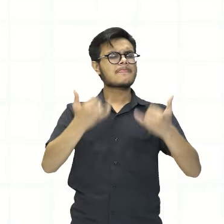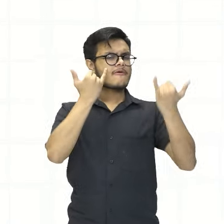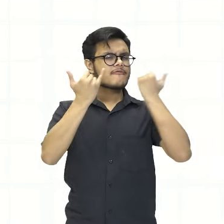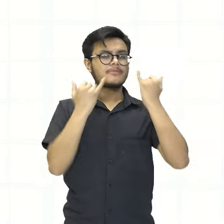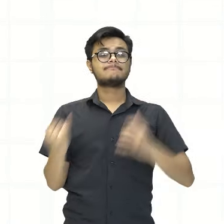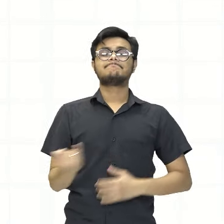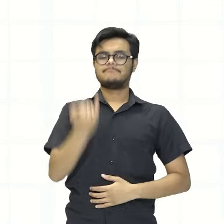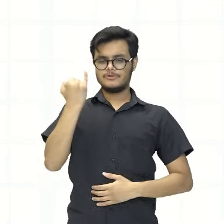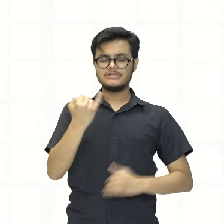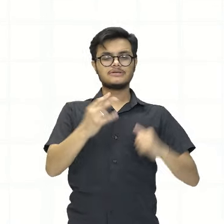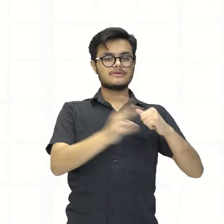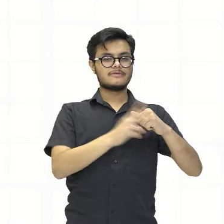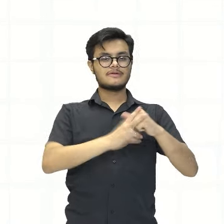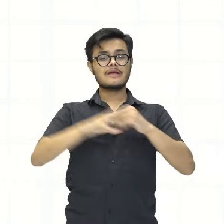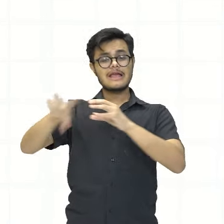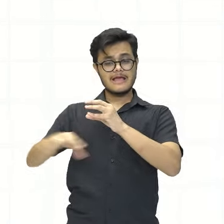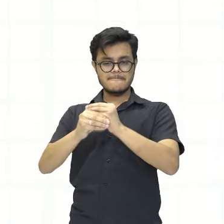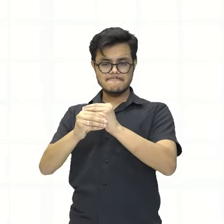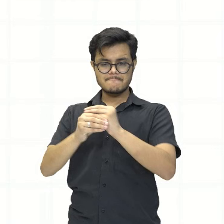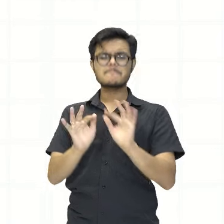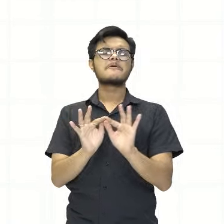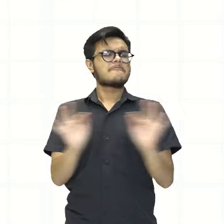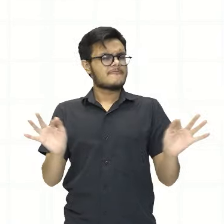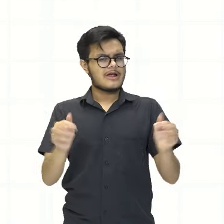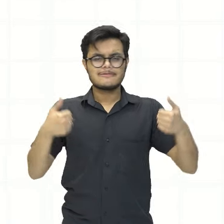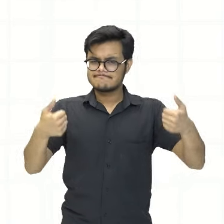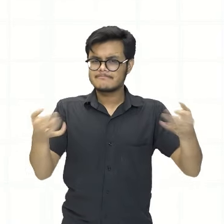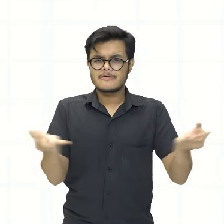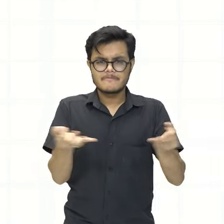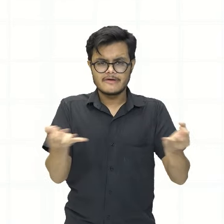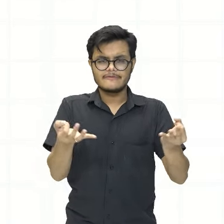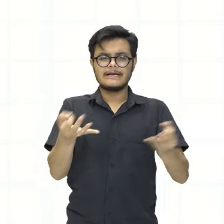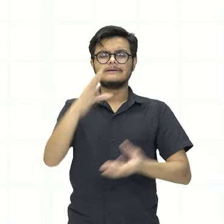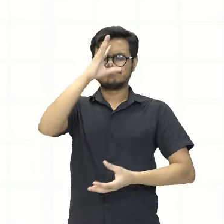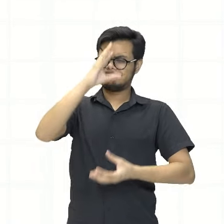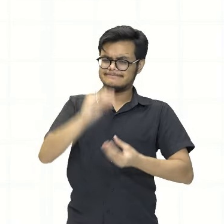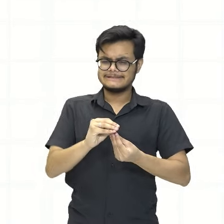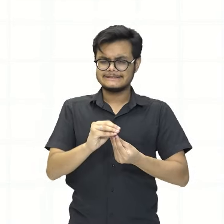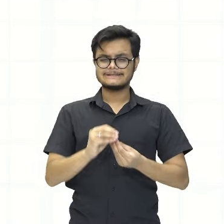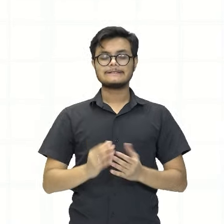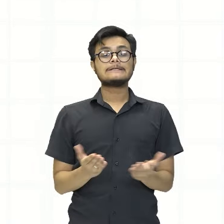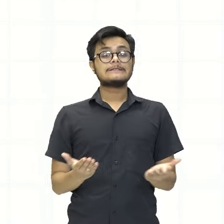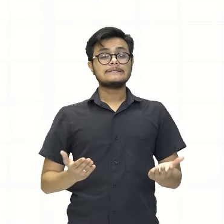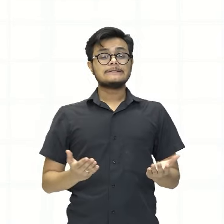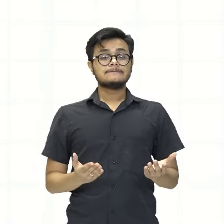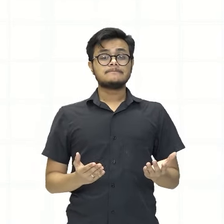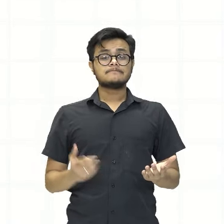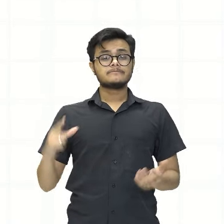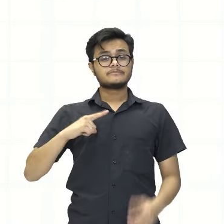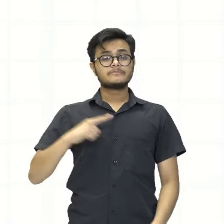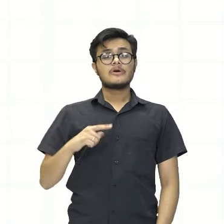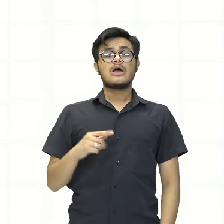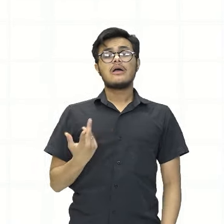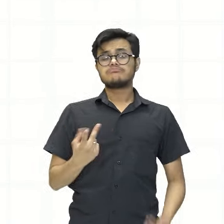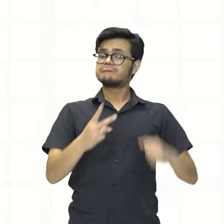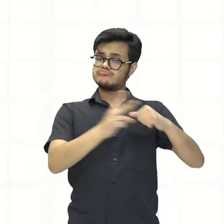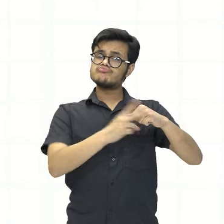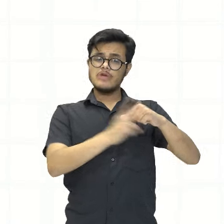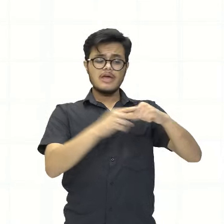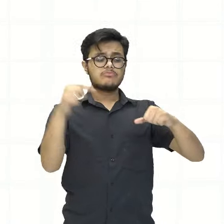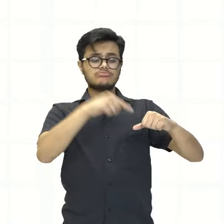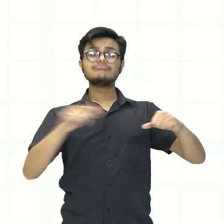importante né desse desse meu dessa minha desse meu predicado eu já posso dizer inclusive que é um predicado verbal